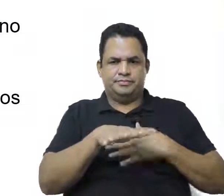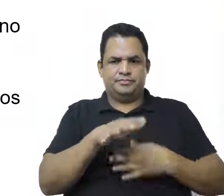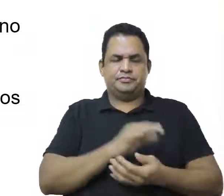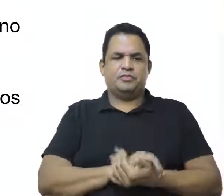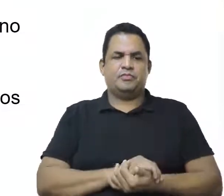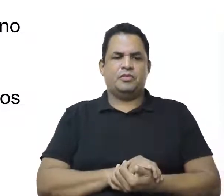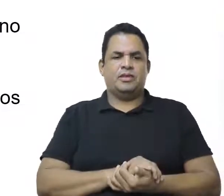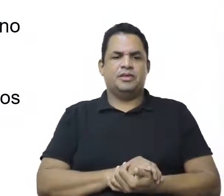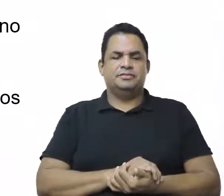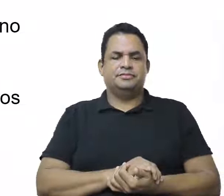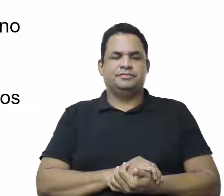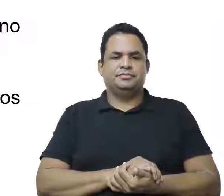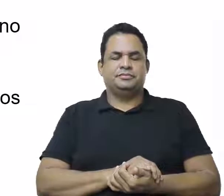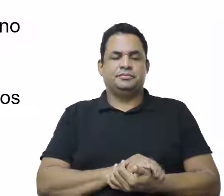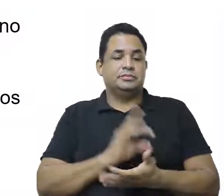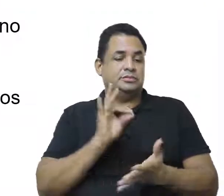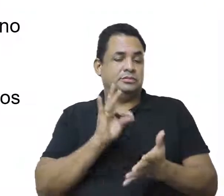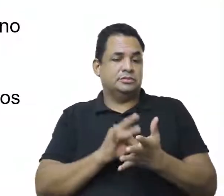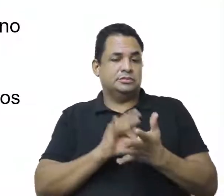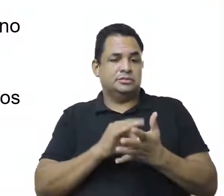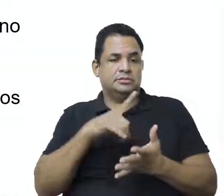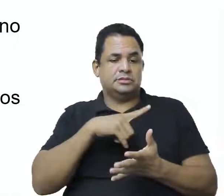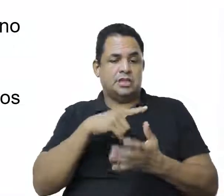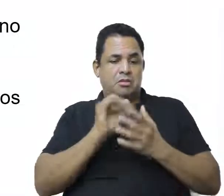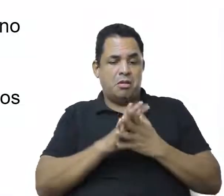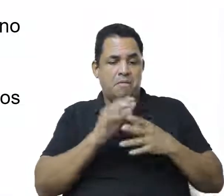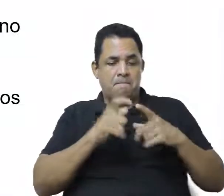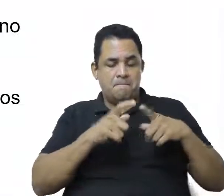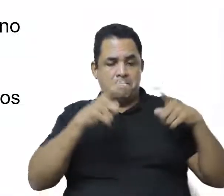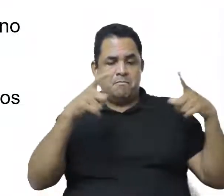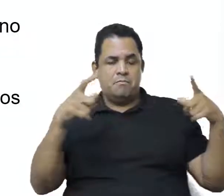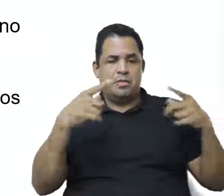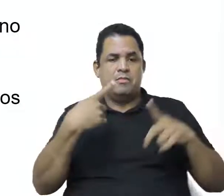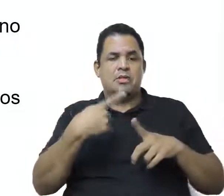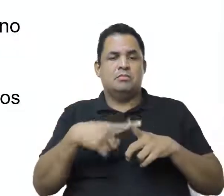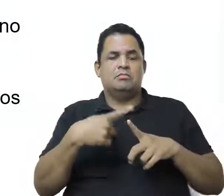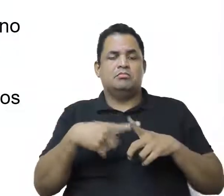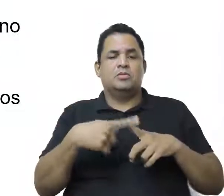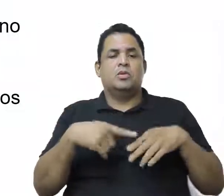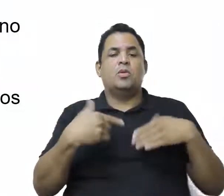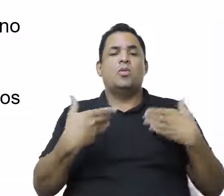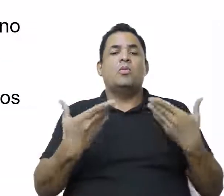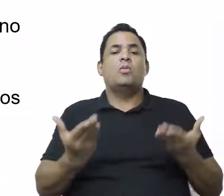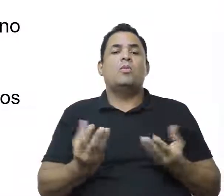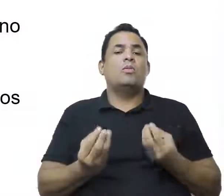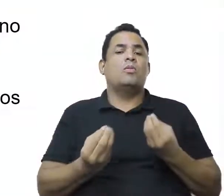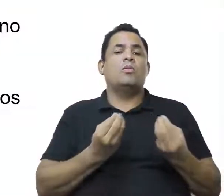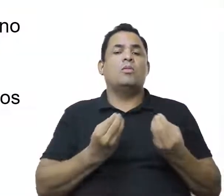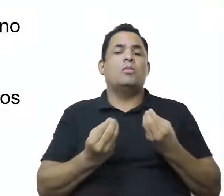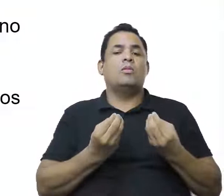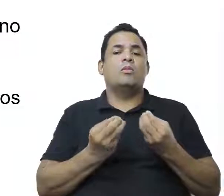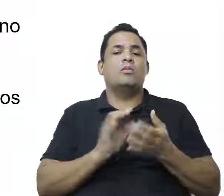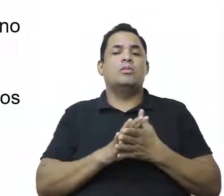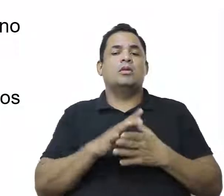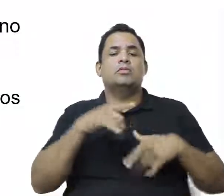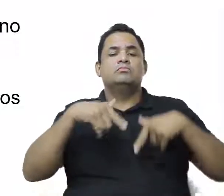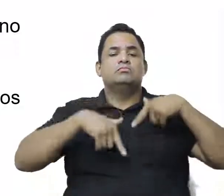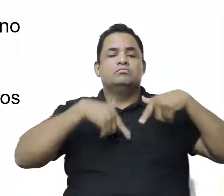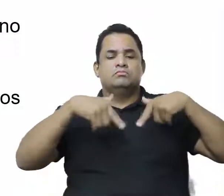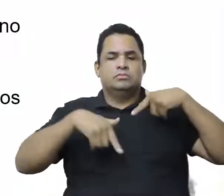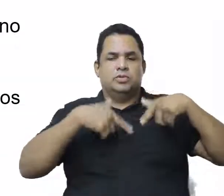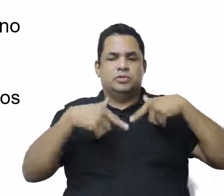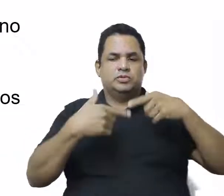Gerados no globo, né? Na verdade, teve também um aumento, porque como é que vai ter a produção? Como é